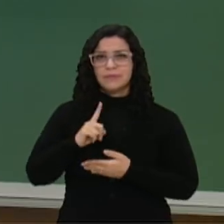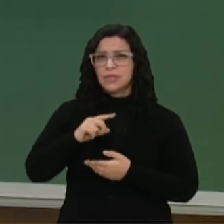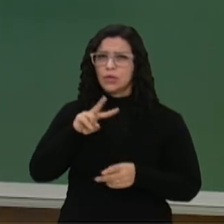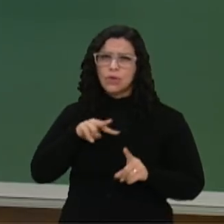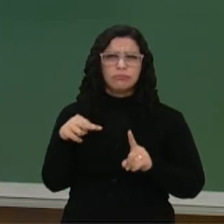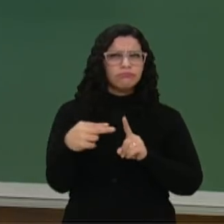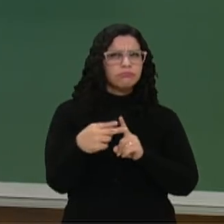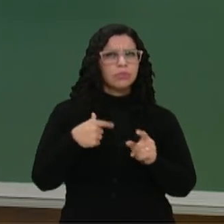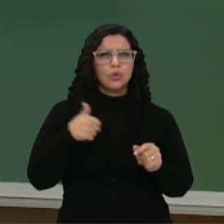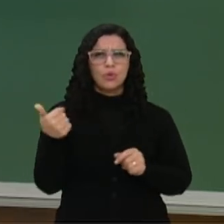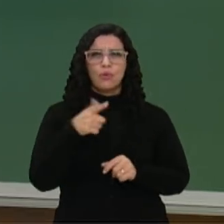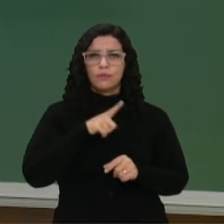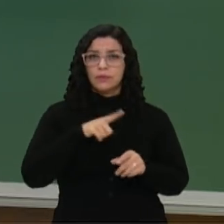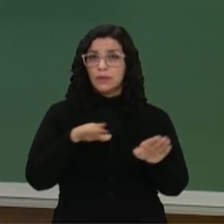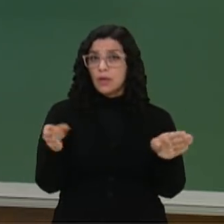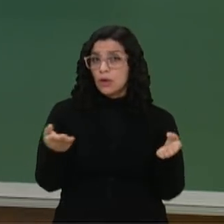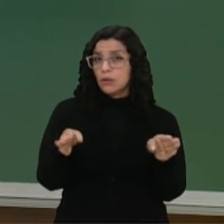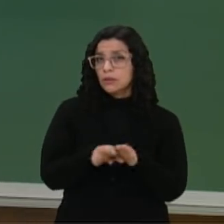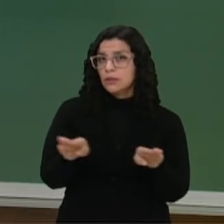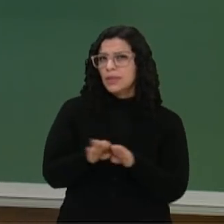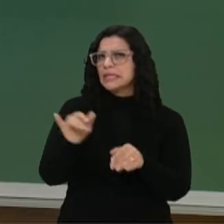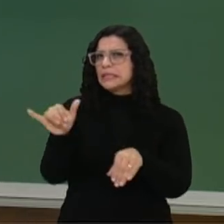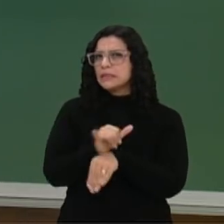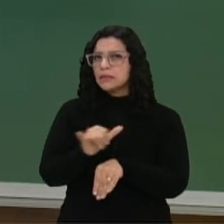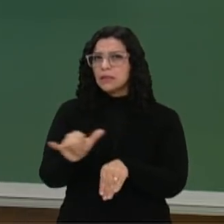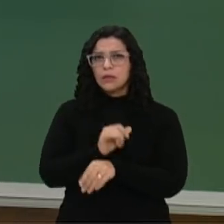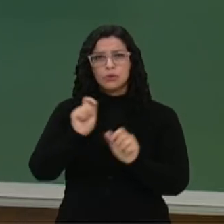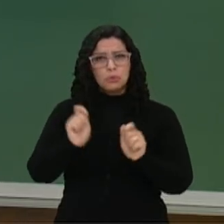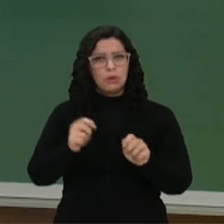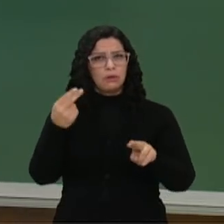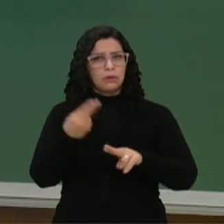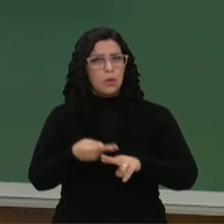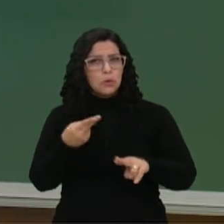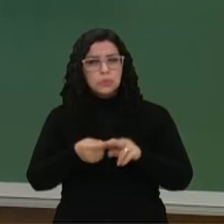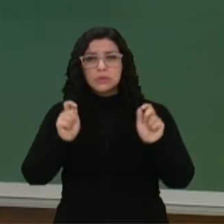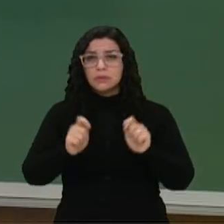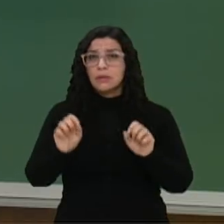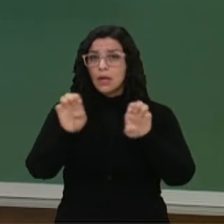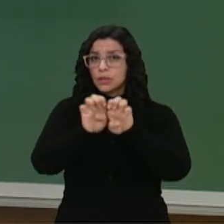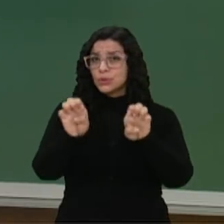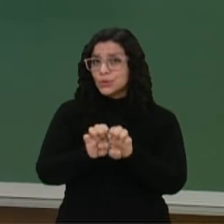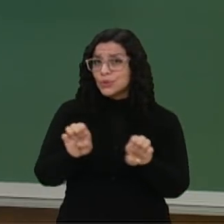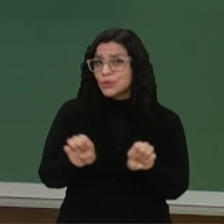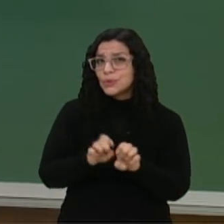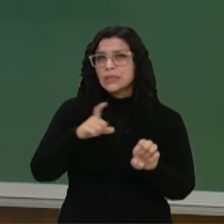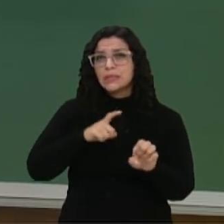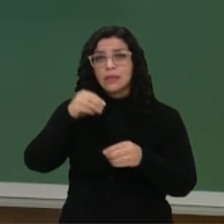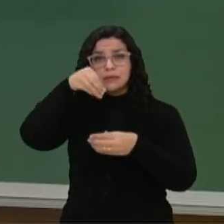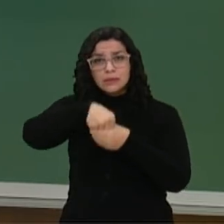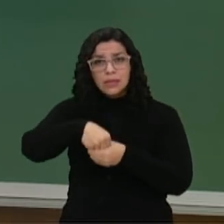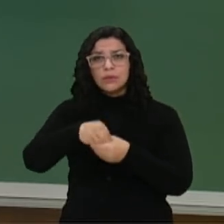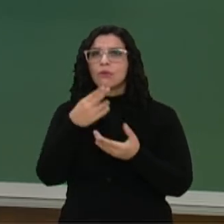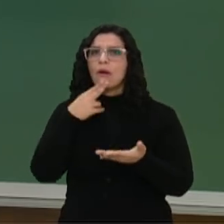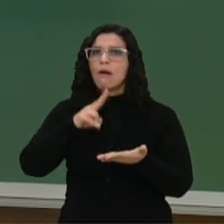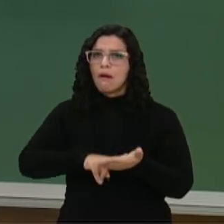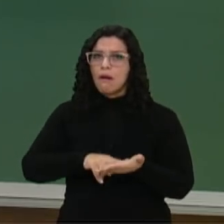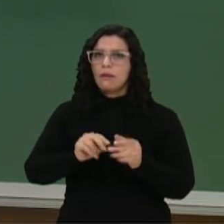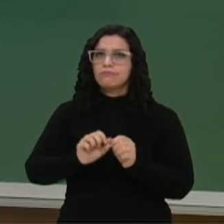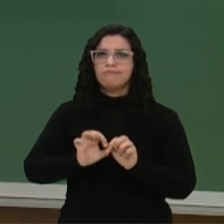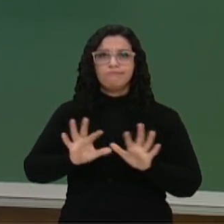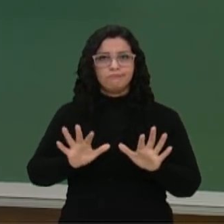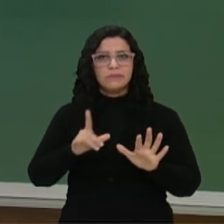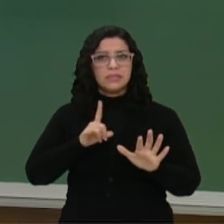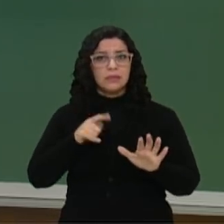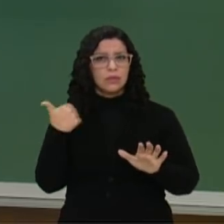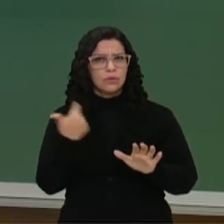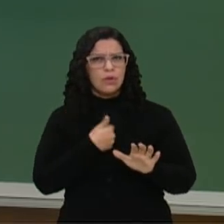olhar, com o olhar dos recursos que são utilizados, a estrutura que compõe, como é composta essa carta